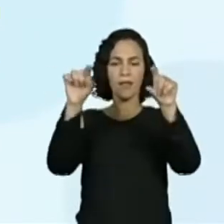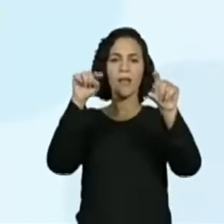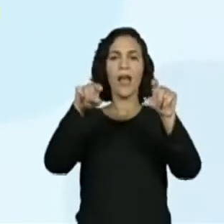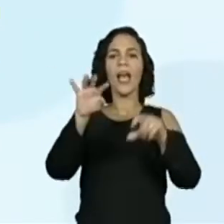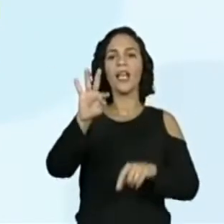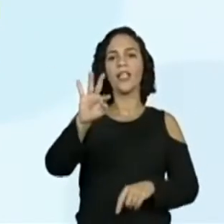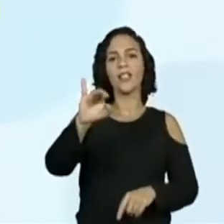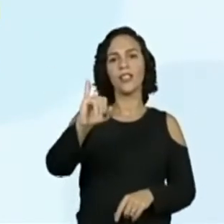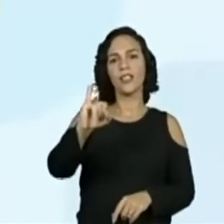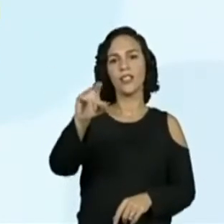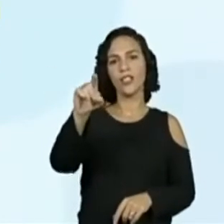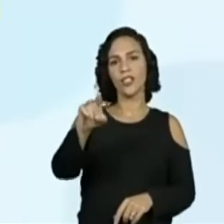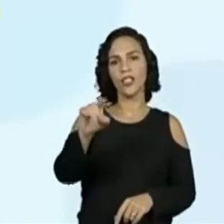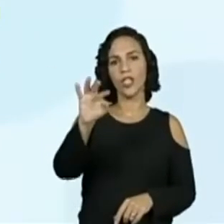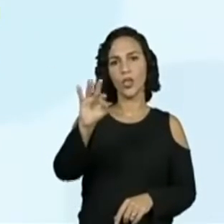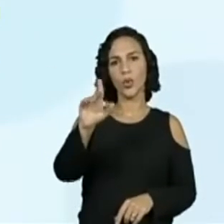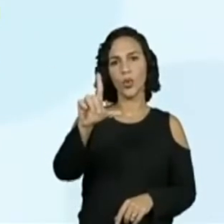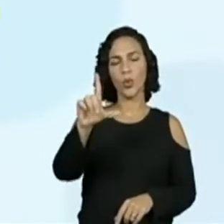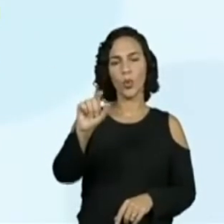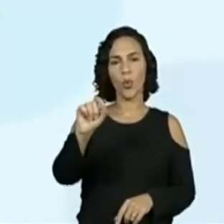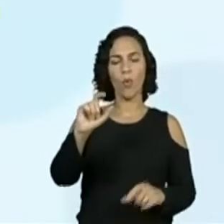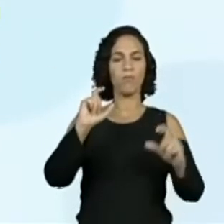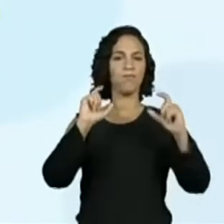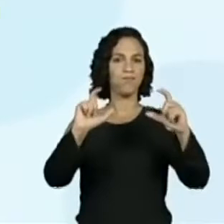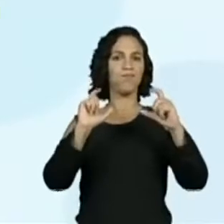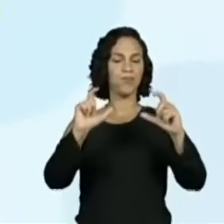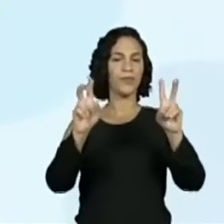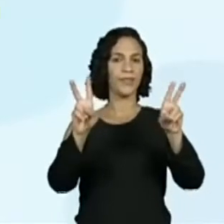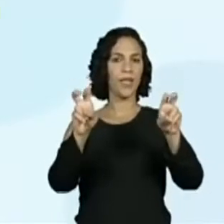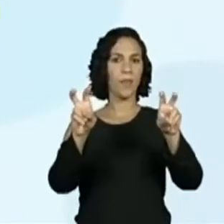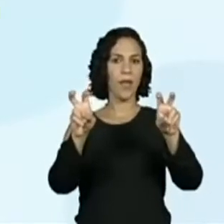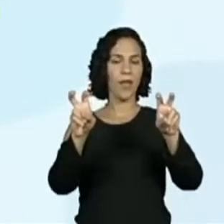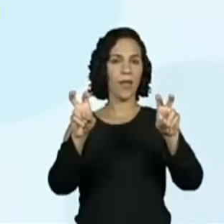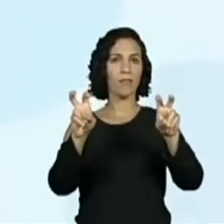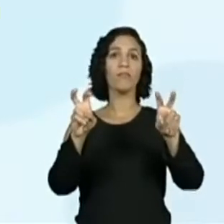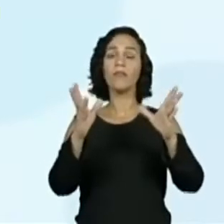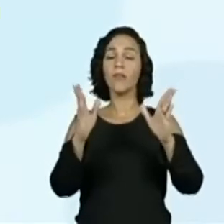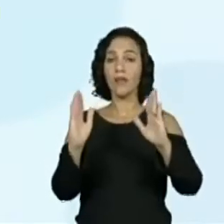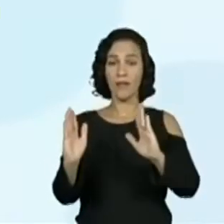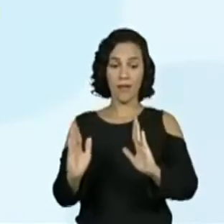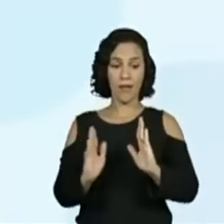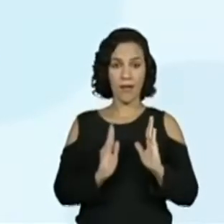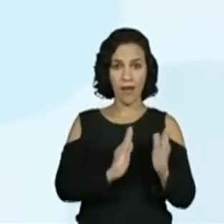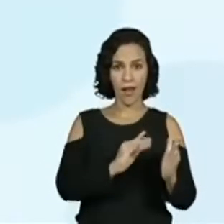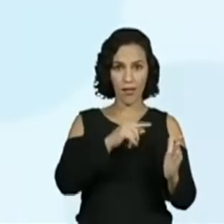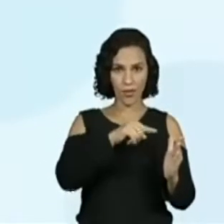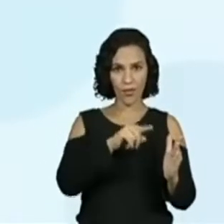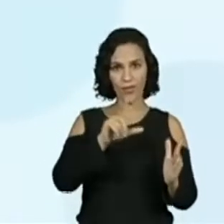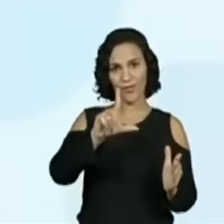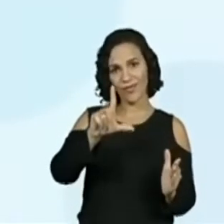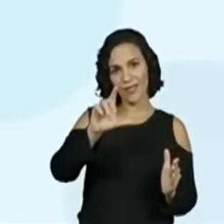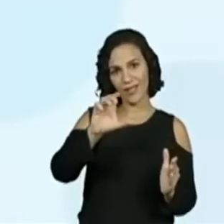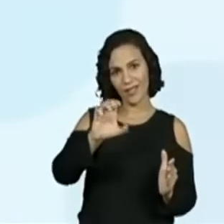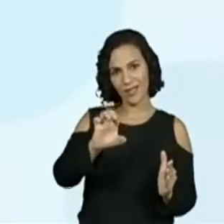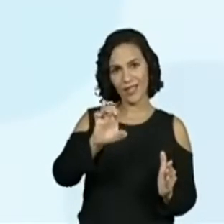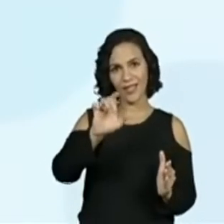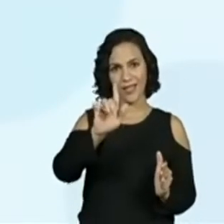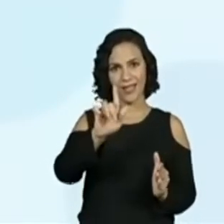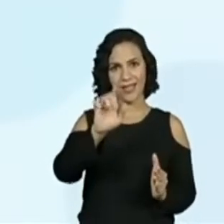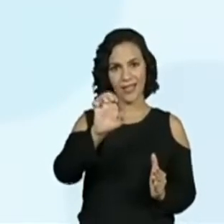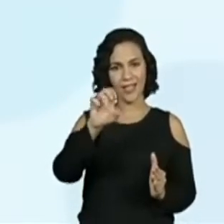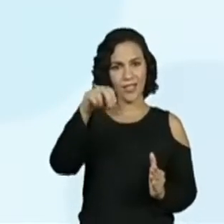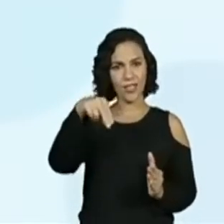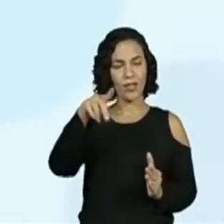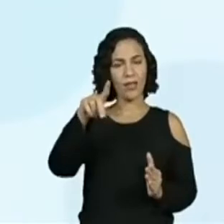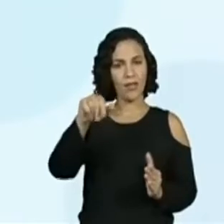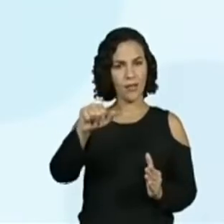uma legenda. Exato, professora Joyce, exato. Então a gente precisa perceber o quê? Que a